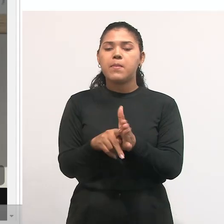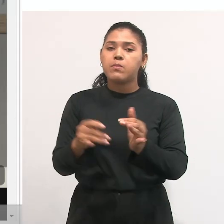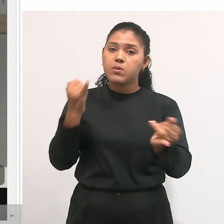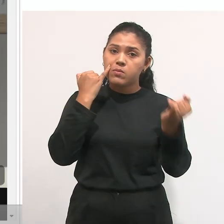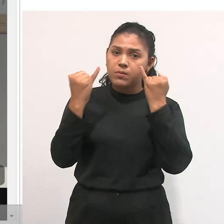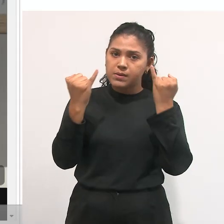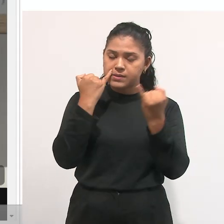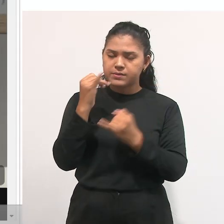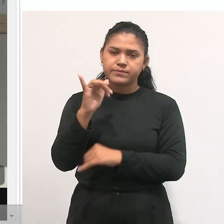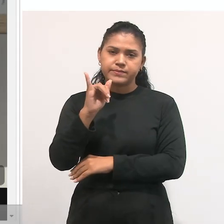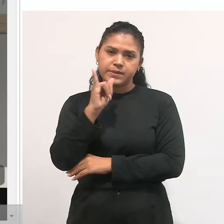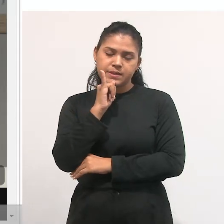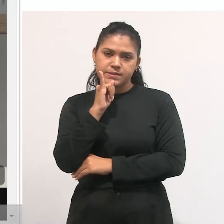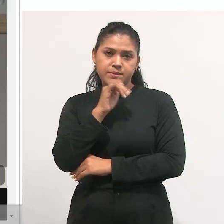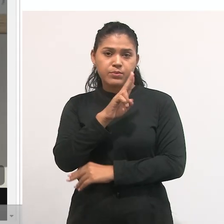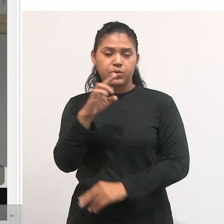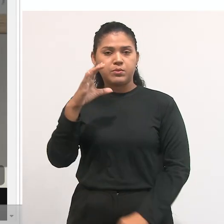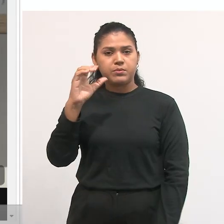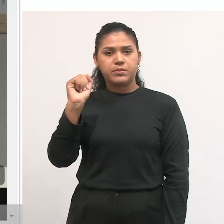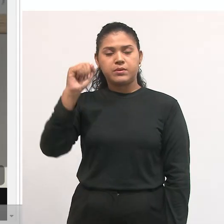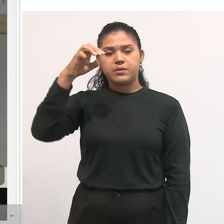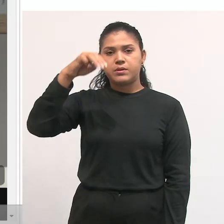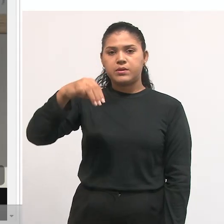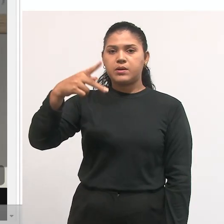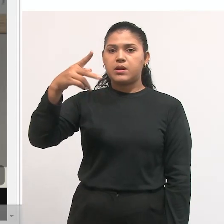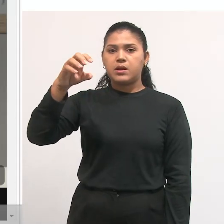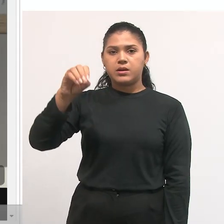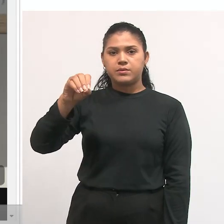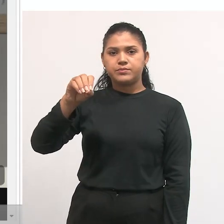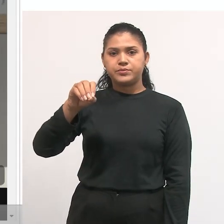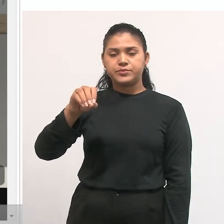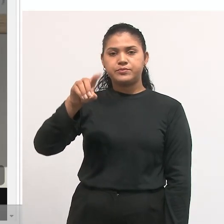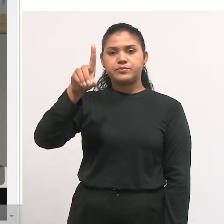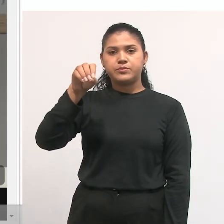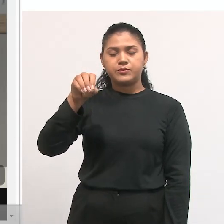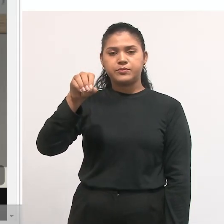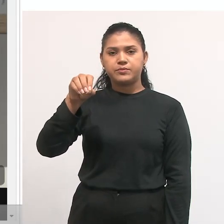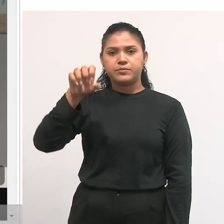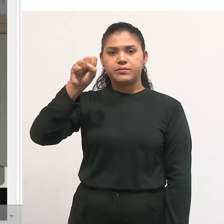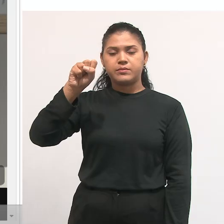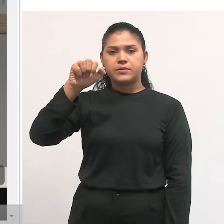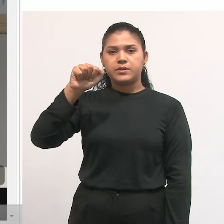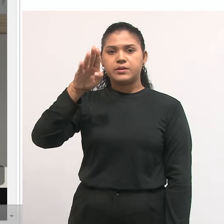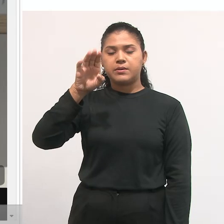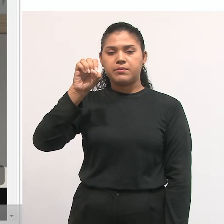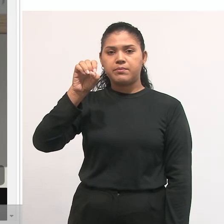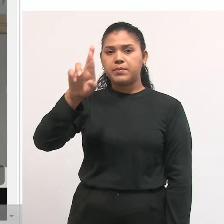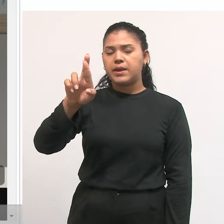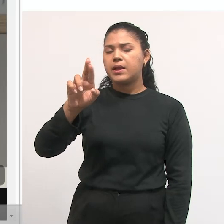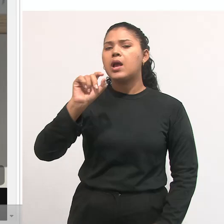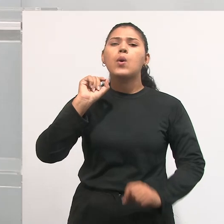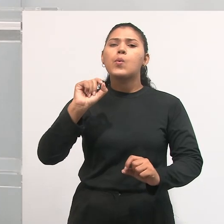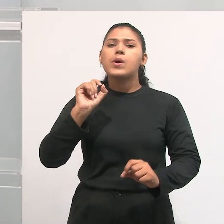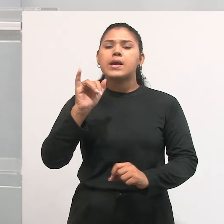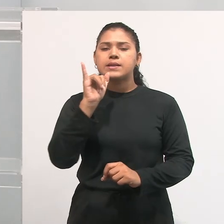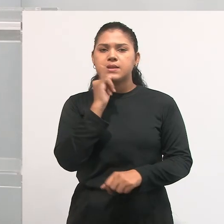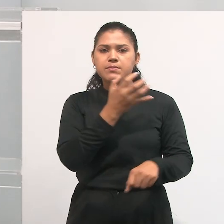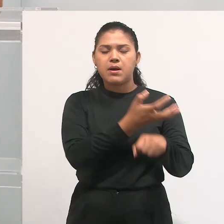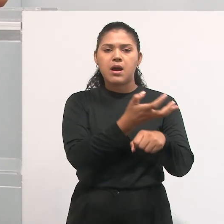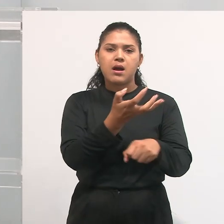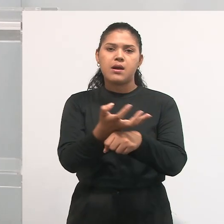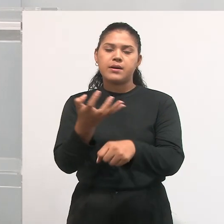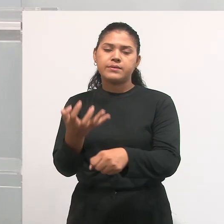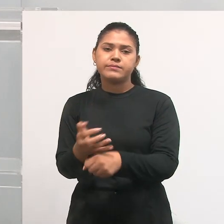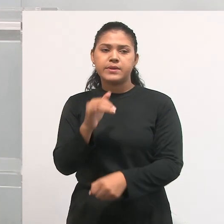as disciplinas, elas são reunidas por áreas. Essas áreas são consideradas, por exemplo, as grandes áreas